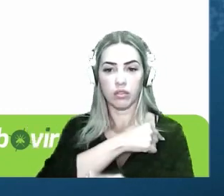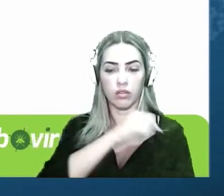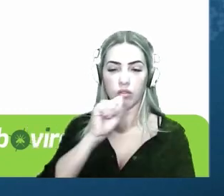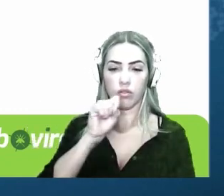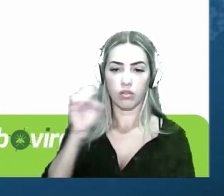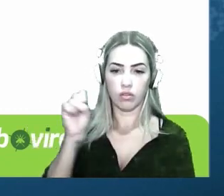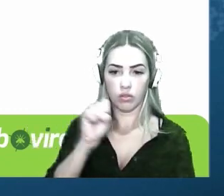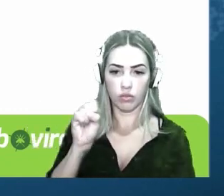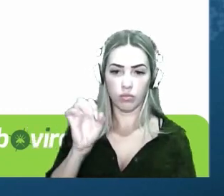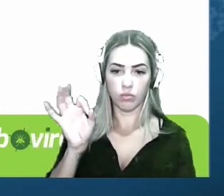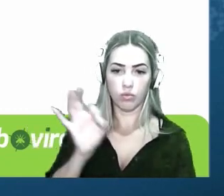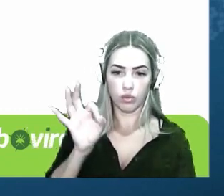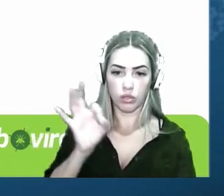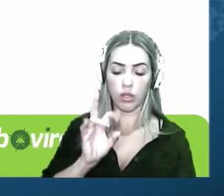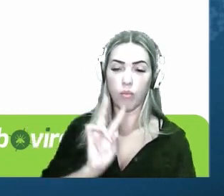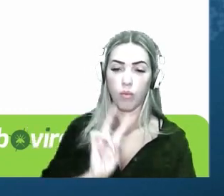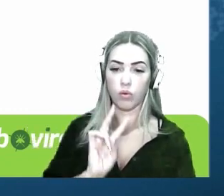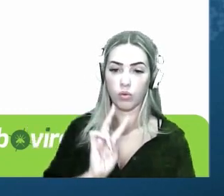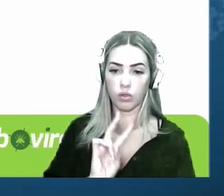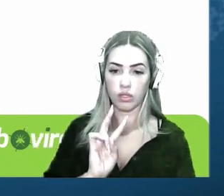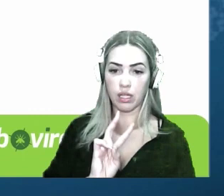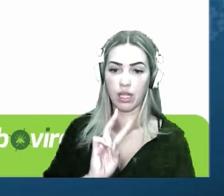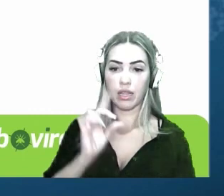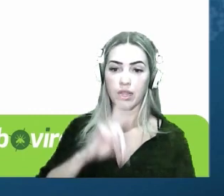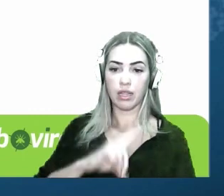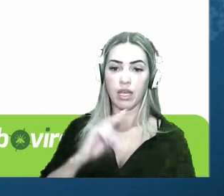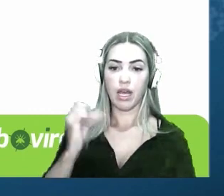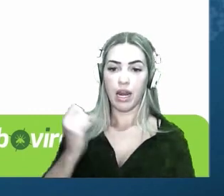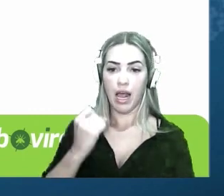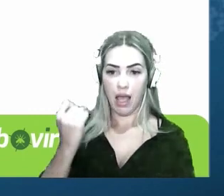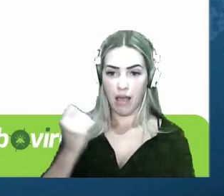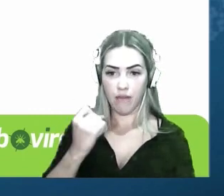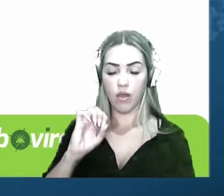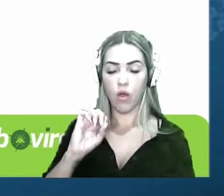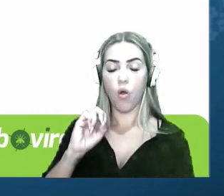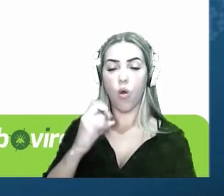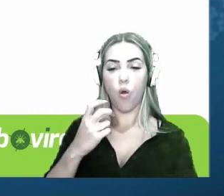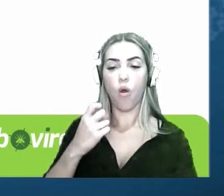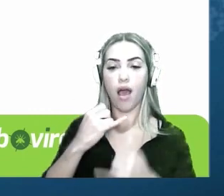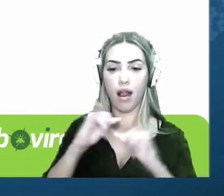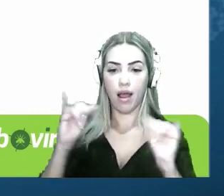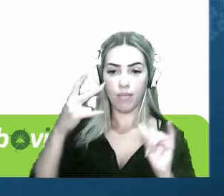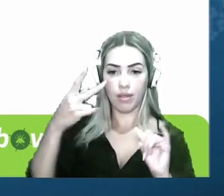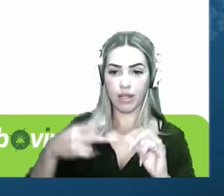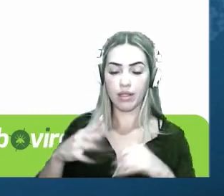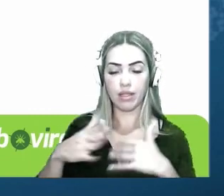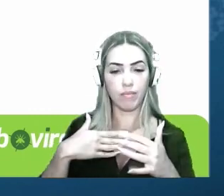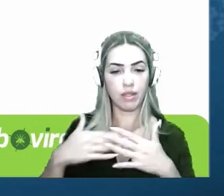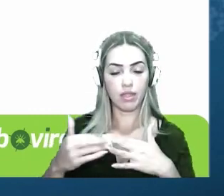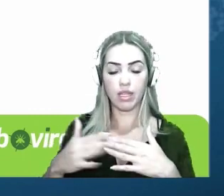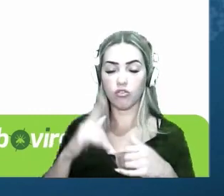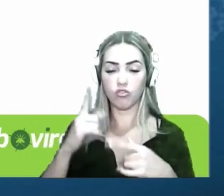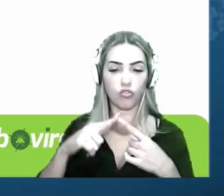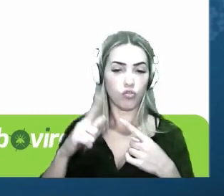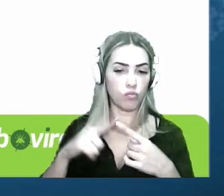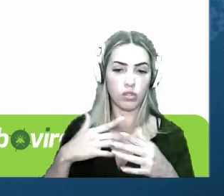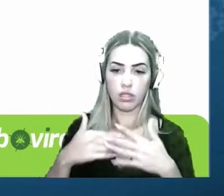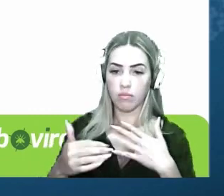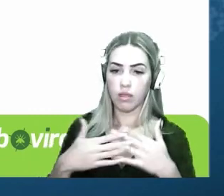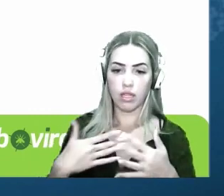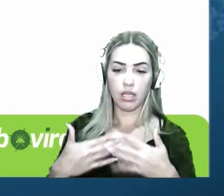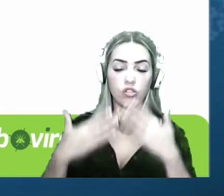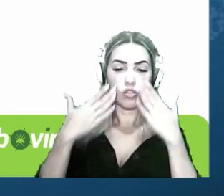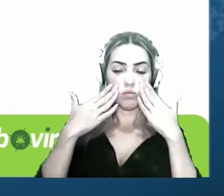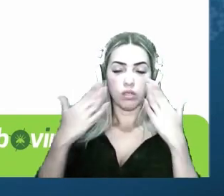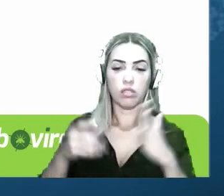em proteção para dengue grave ou dengue com sinais de alarme, também aqui independente de sorotipo, independente de exposição prévia.